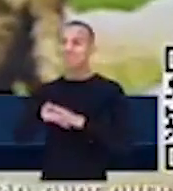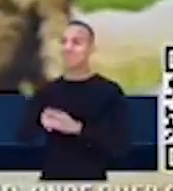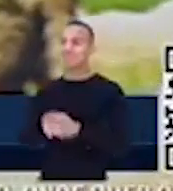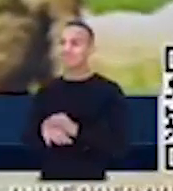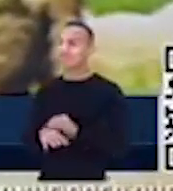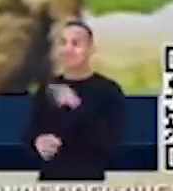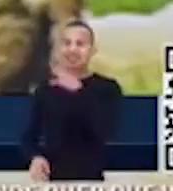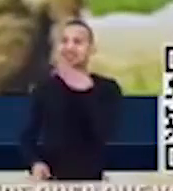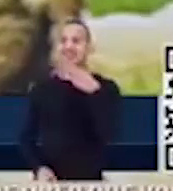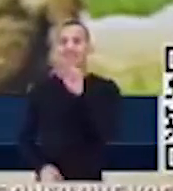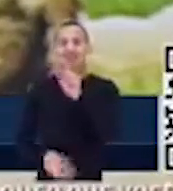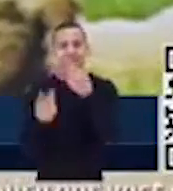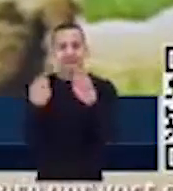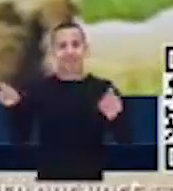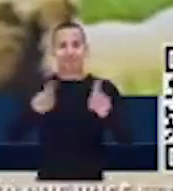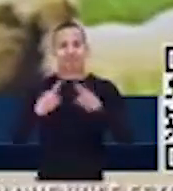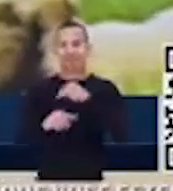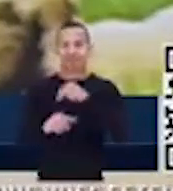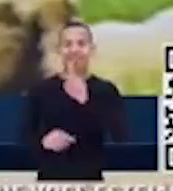Você não conhecia essa música, né?